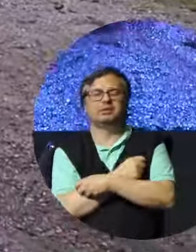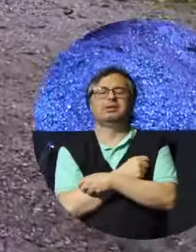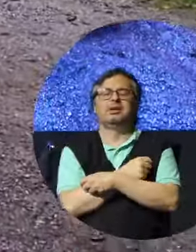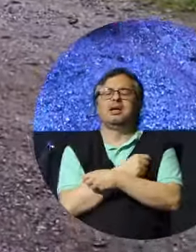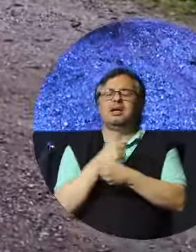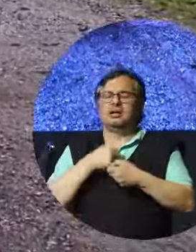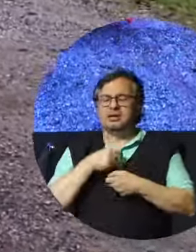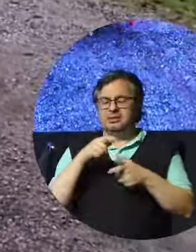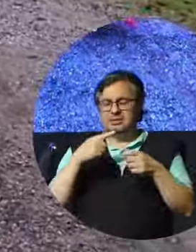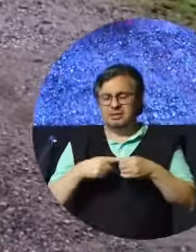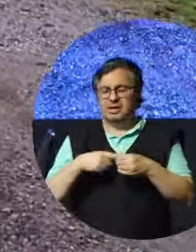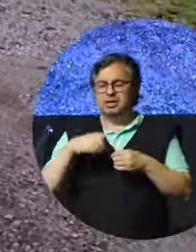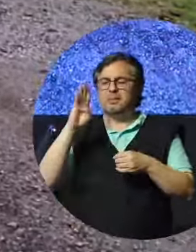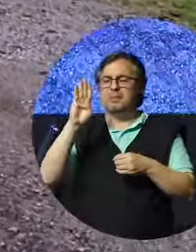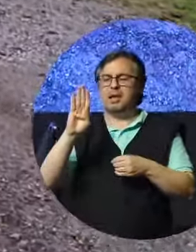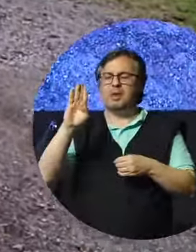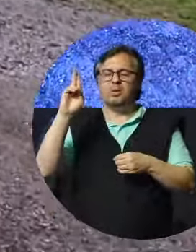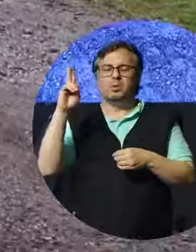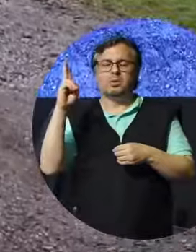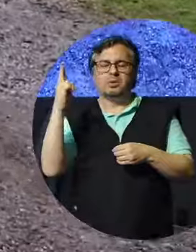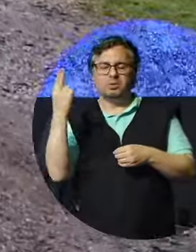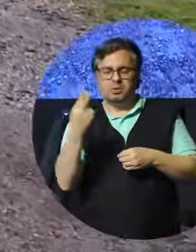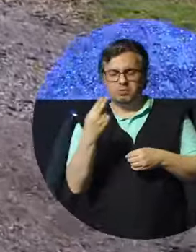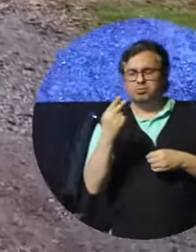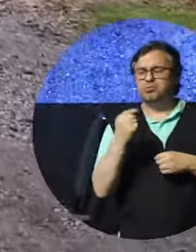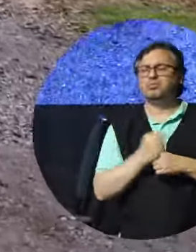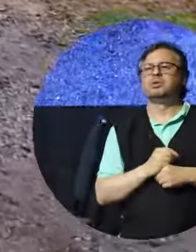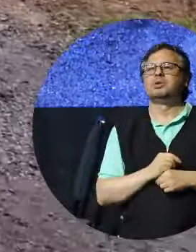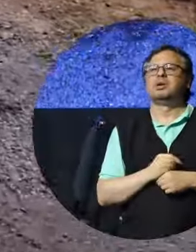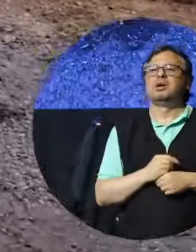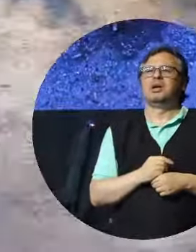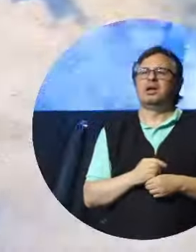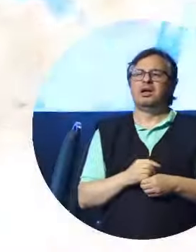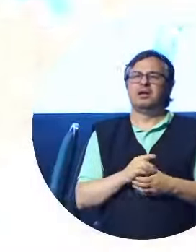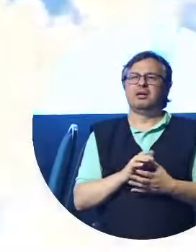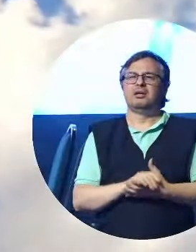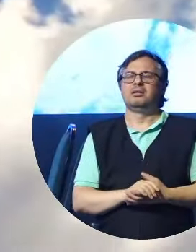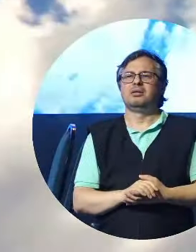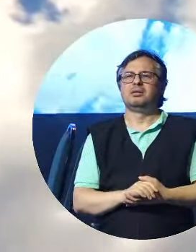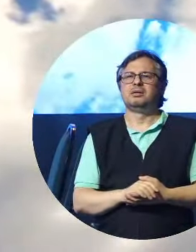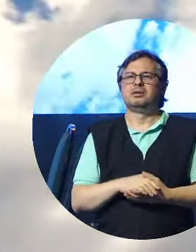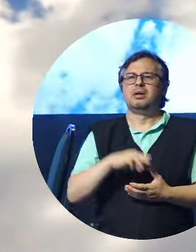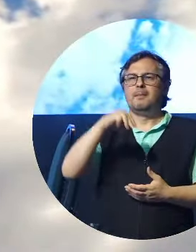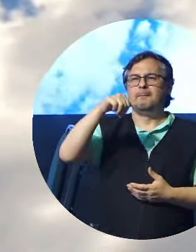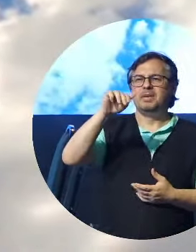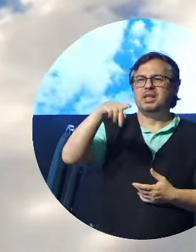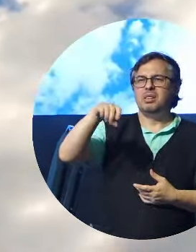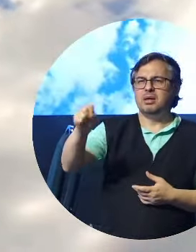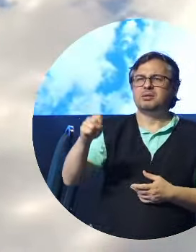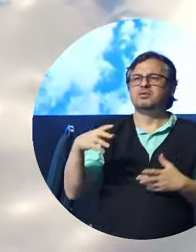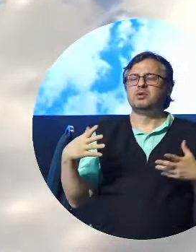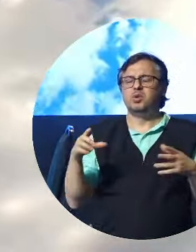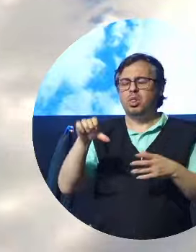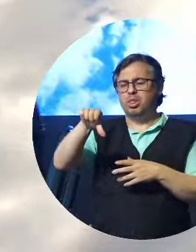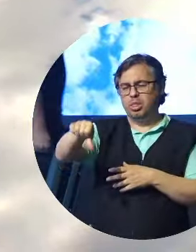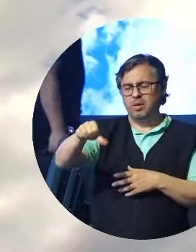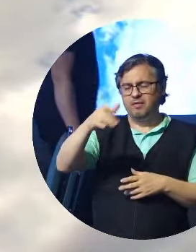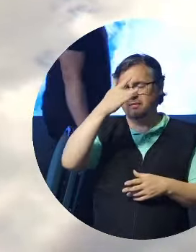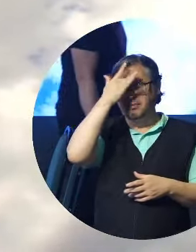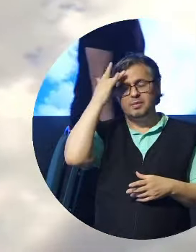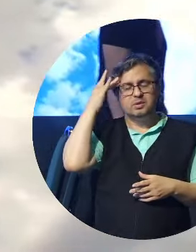Horizonte. Belo Horizonte, Convenção Batista Mineira. Está com essa família aí. São 9